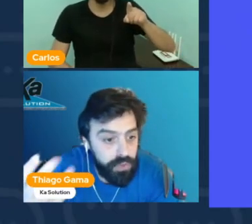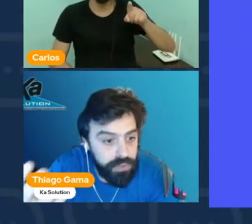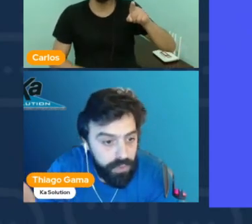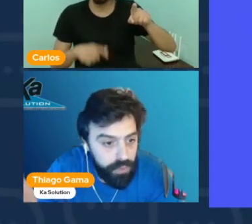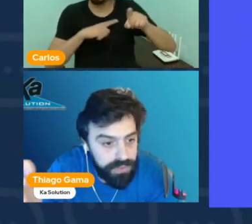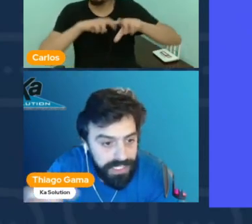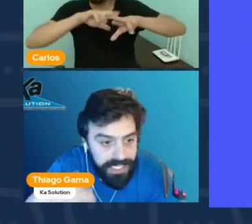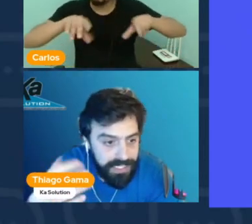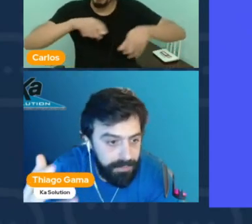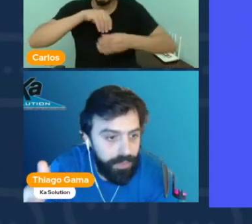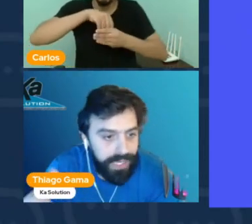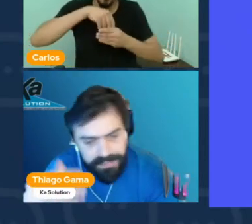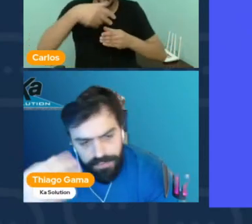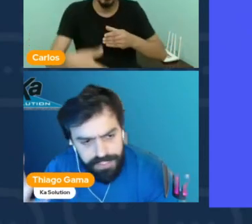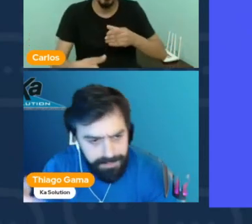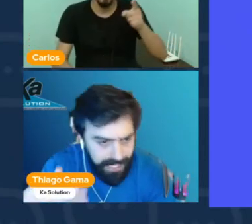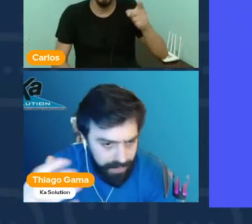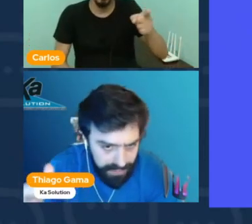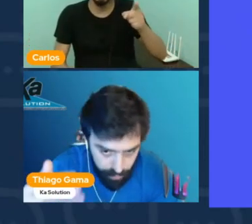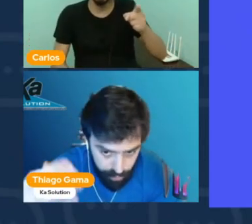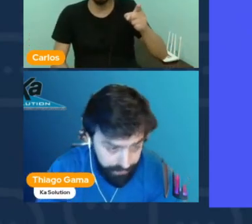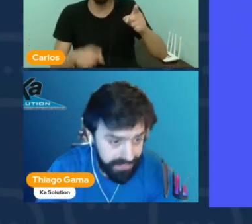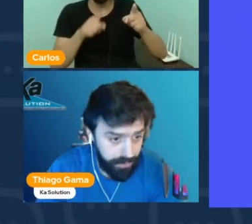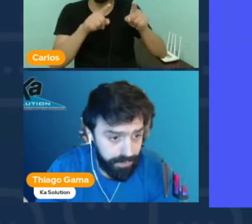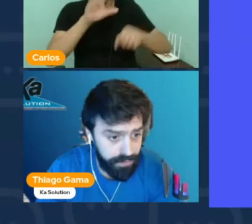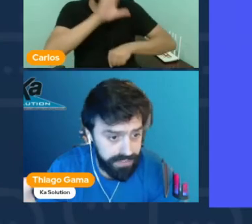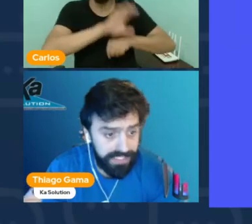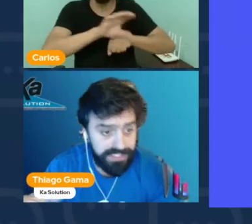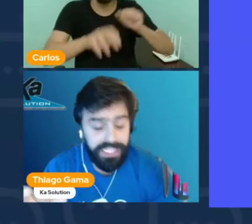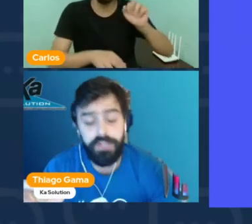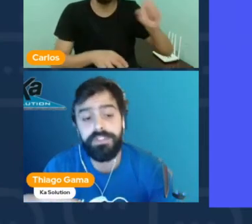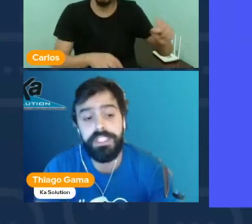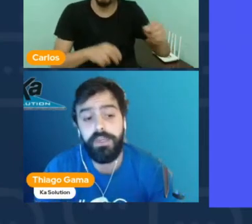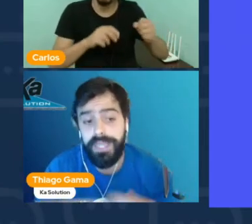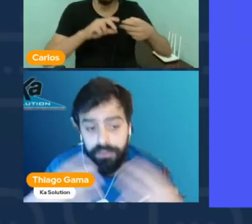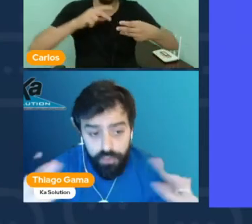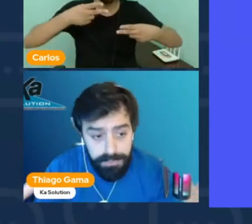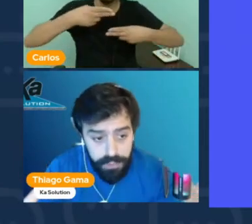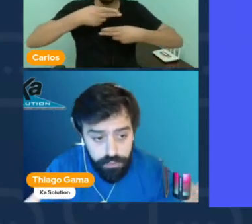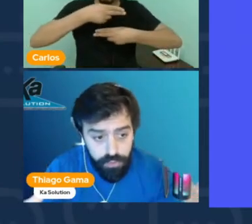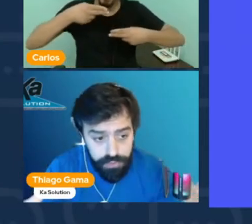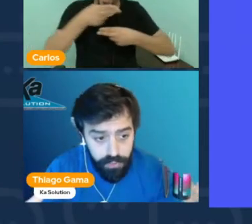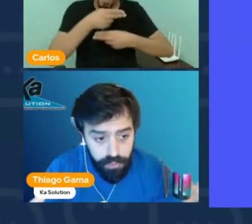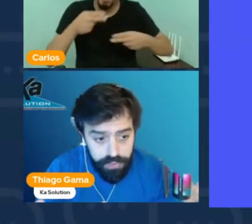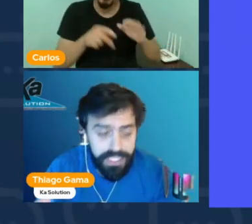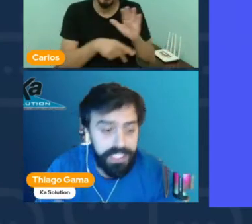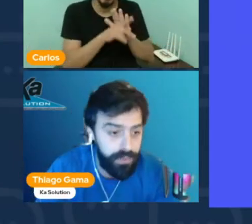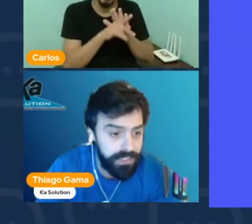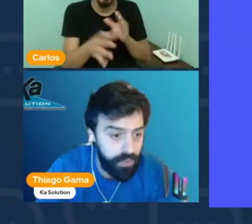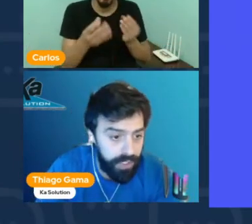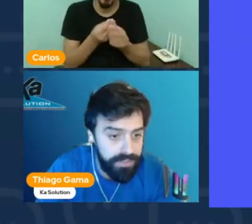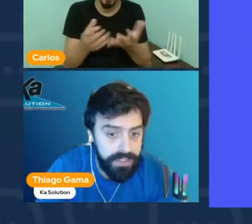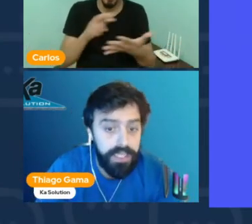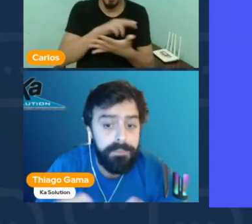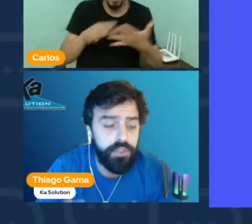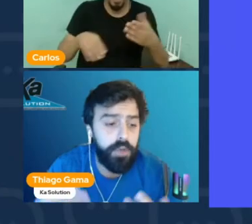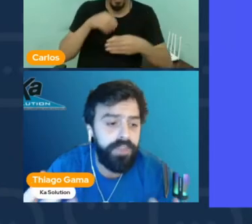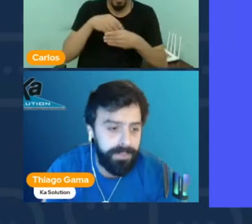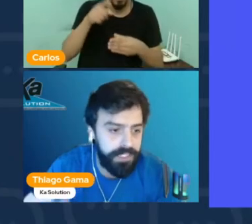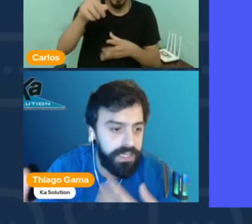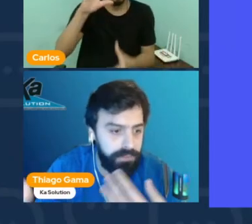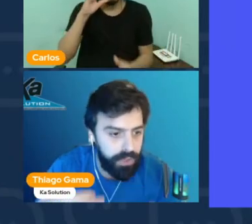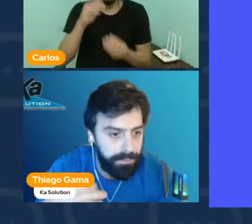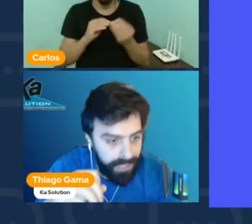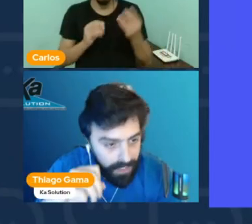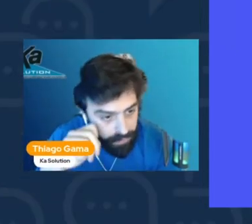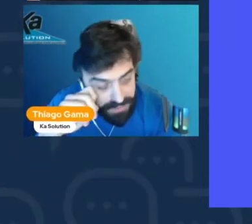diversos conteúdos ali que a AWS, com o Sebrae, com a CastleOcean ofereceu para vocês. Ele conseguiu resumir os conteúdos, né, em 2 horas, mas